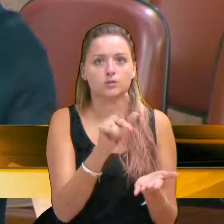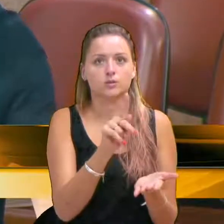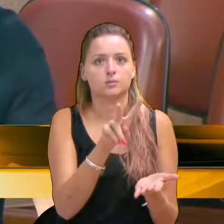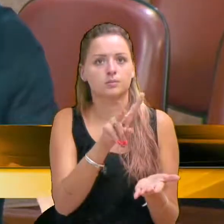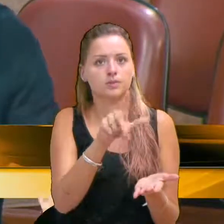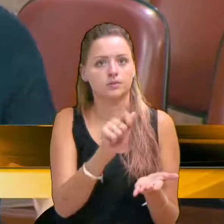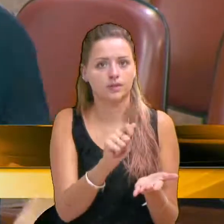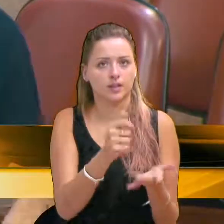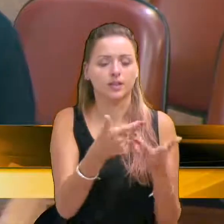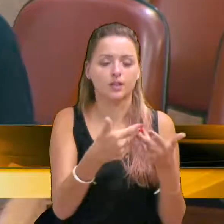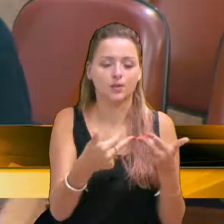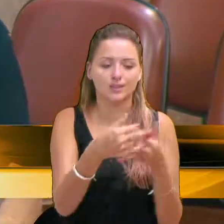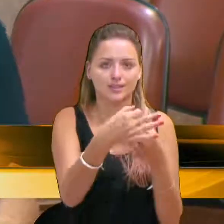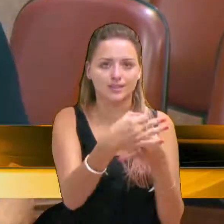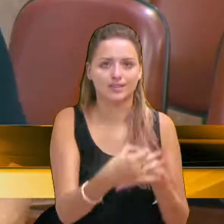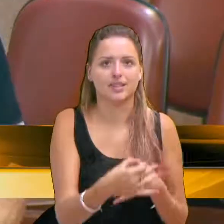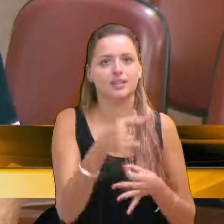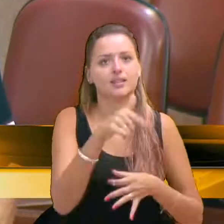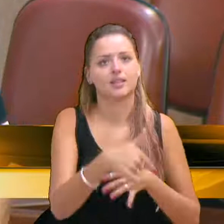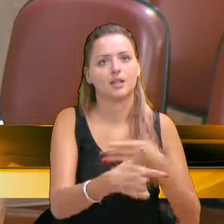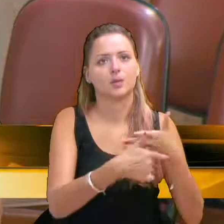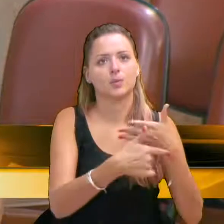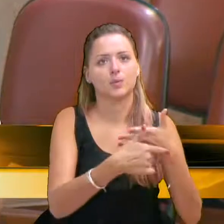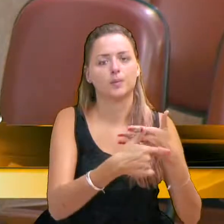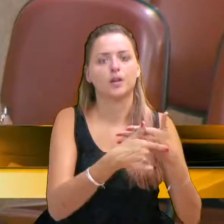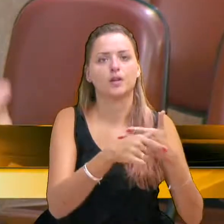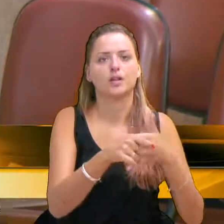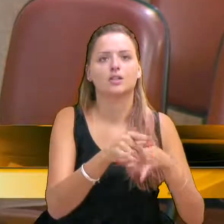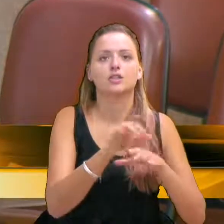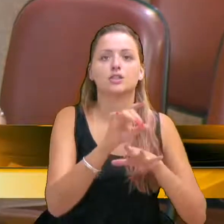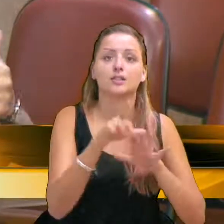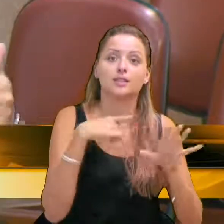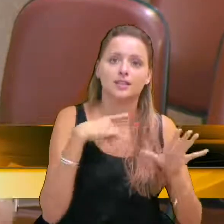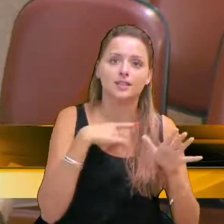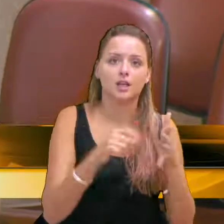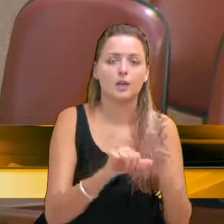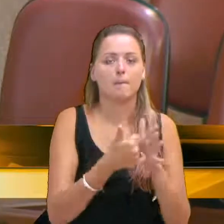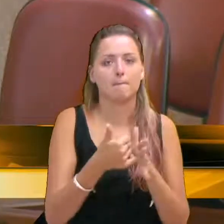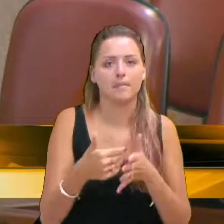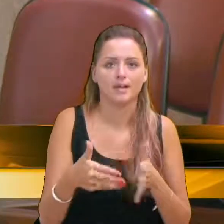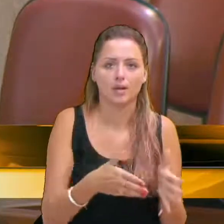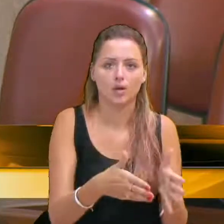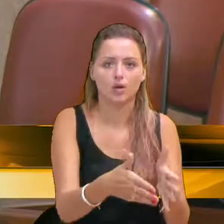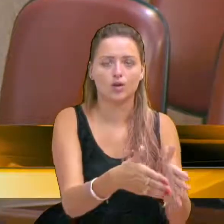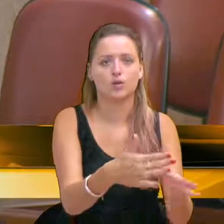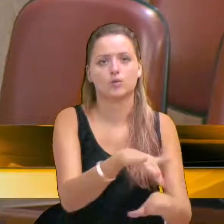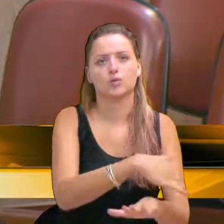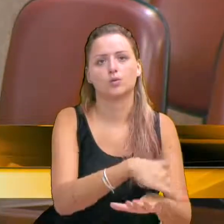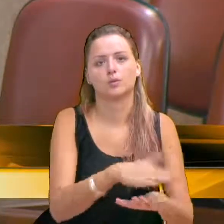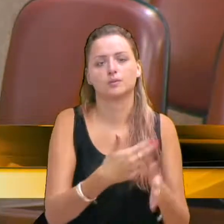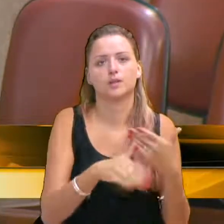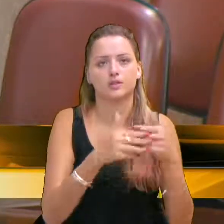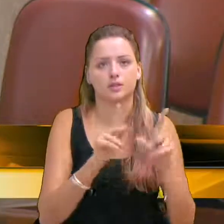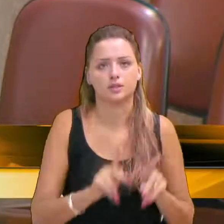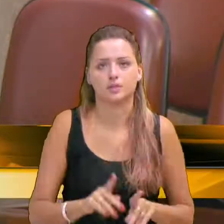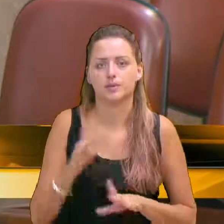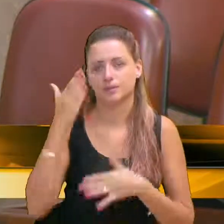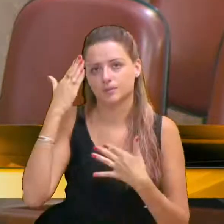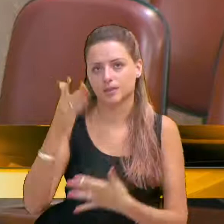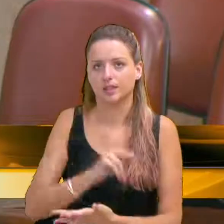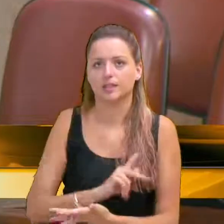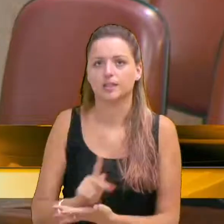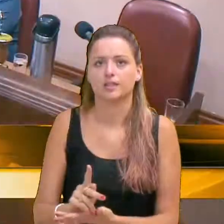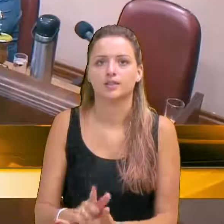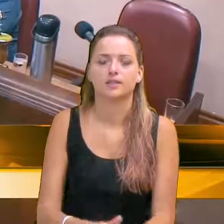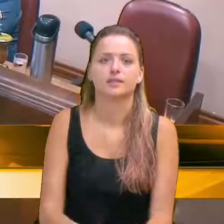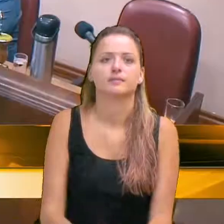naquilo que deveria ser a sua maior função, que é condições de trafegabilidade para todos os usuários. É isso, senhor presidente.